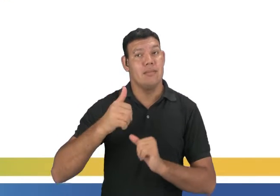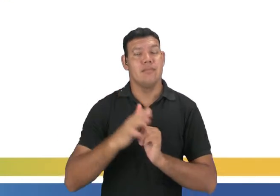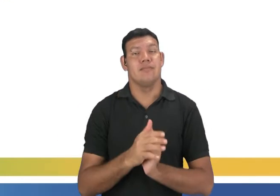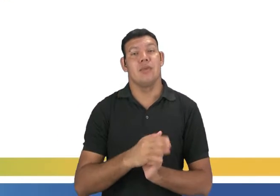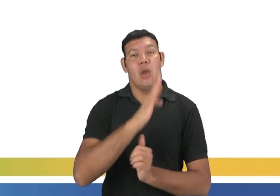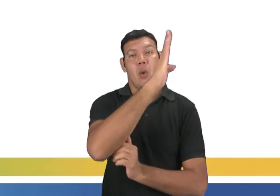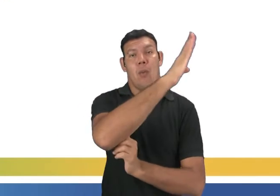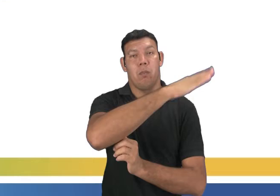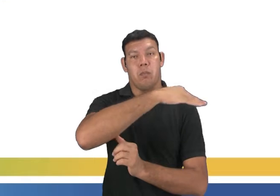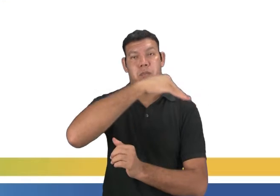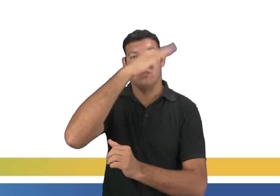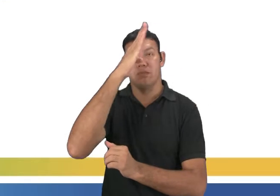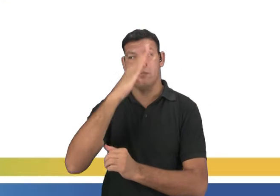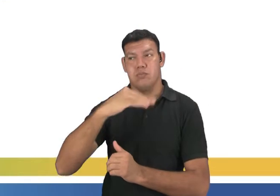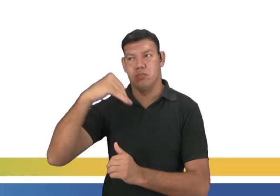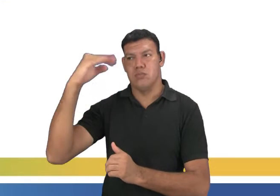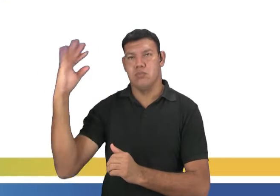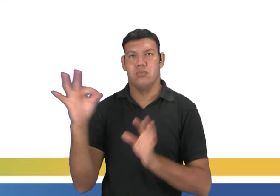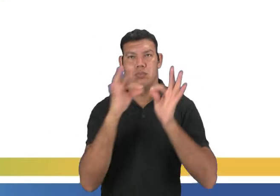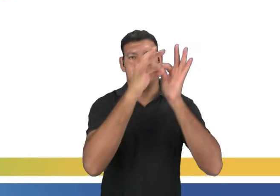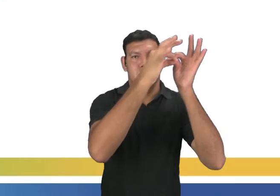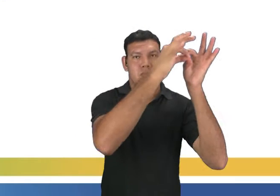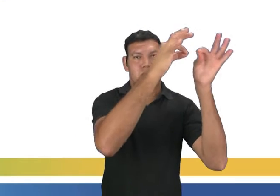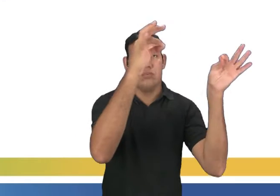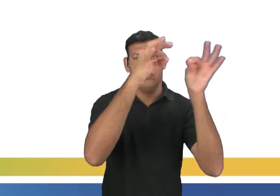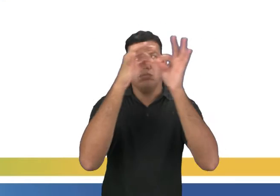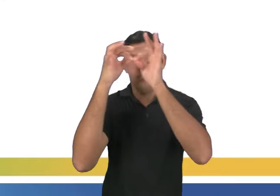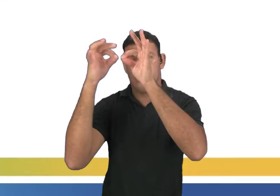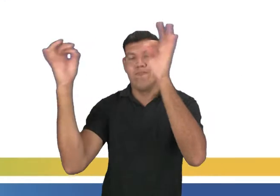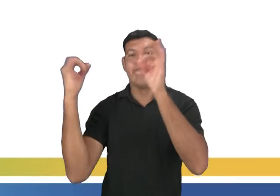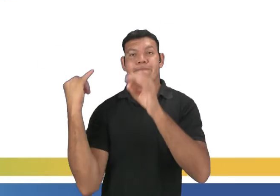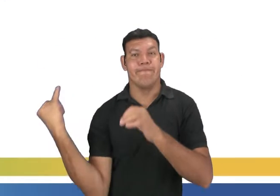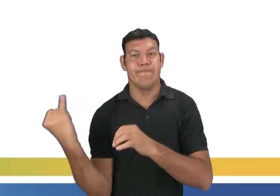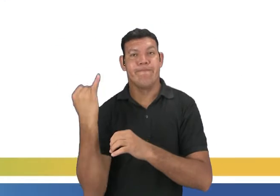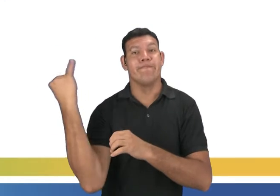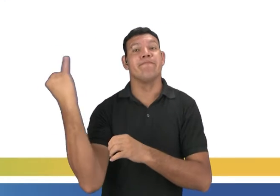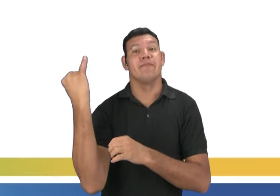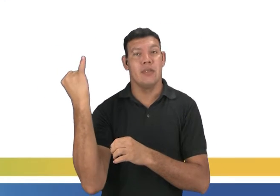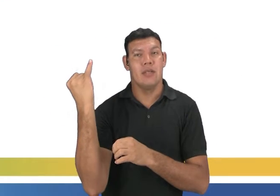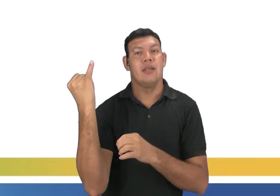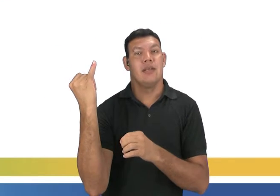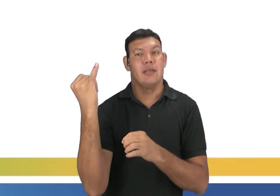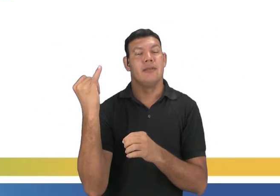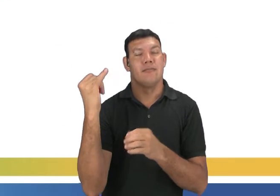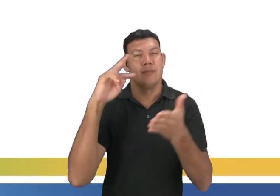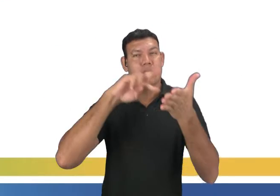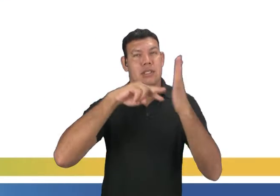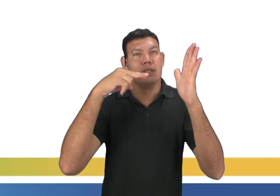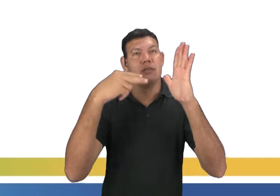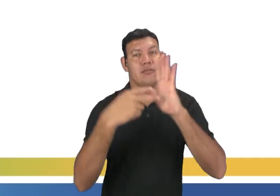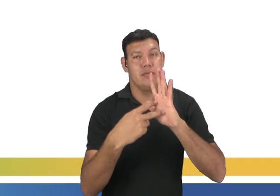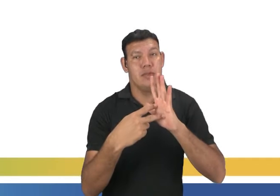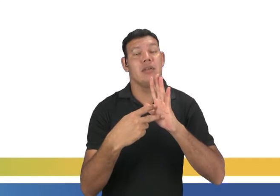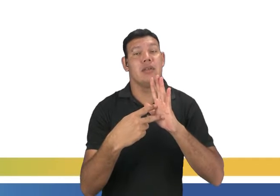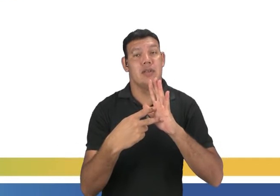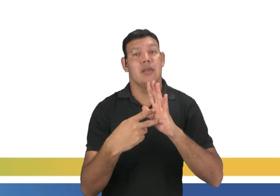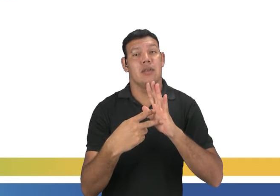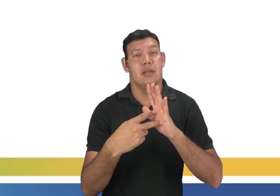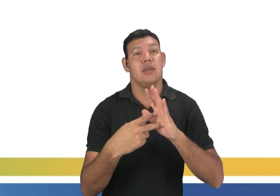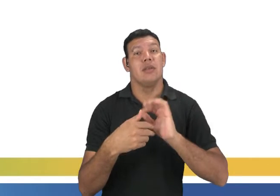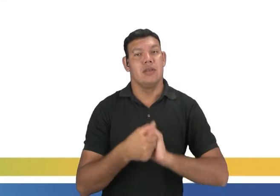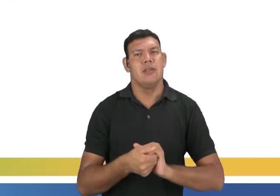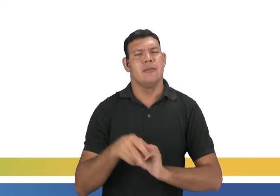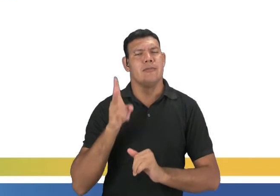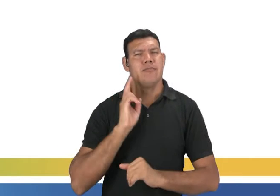aí entre duas ondas, é muito importante que nós definimos o nome e o símbolo dela agora, que elas vão se